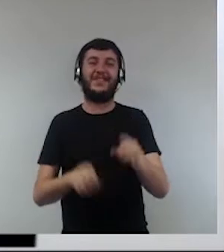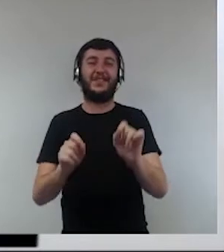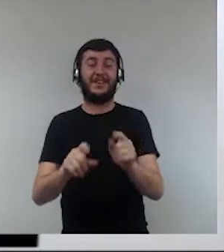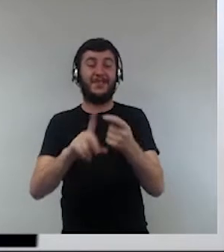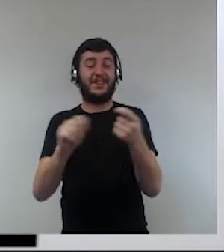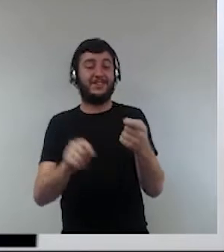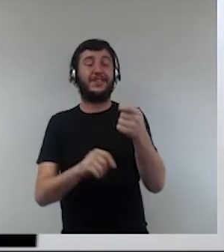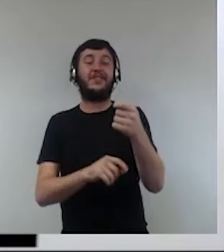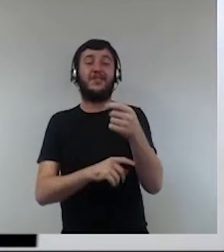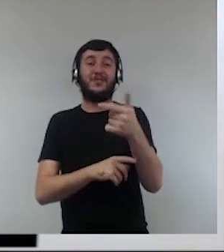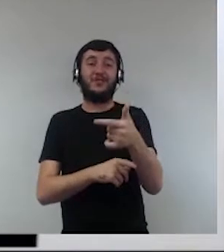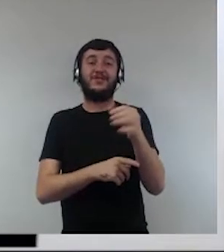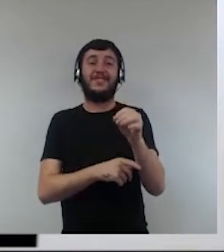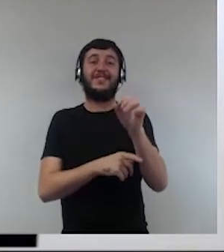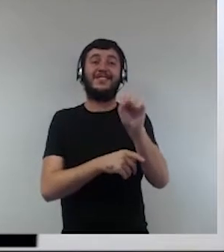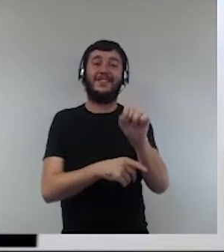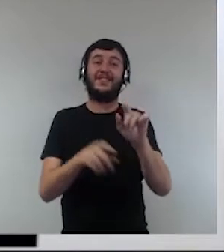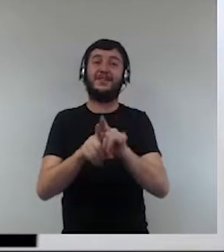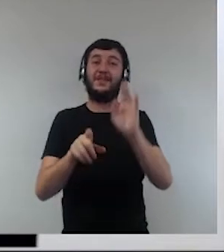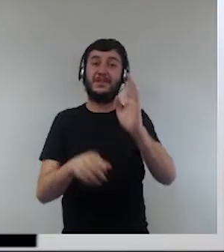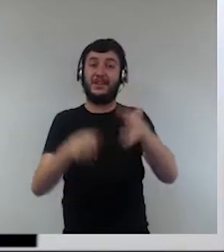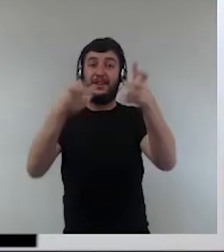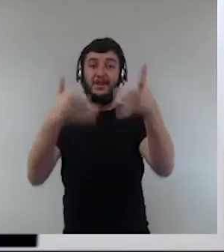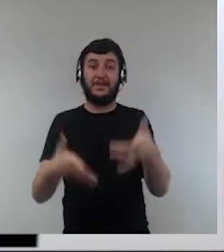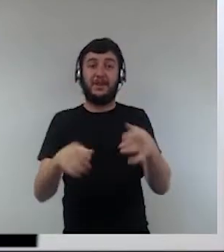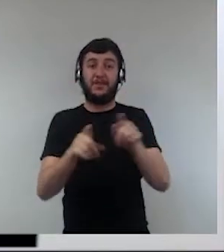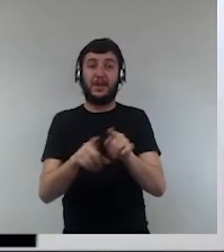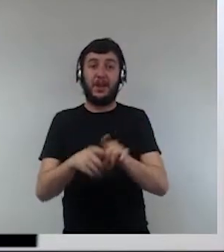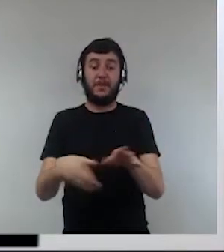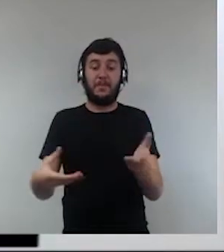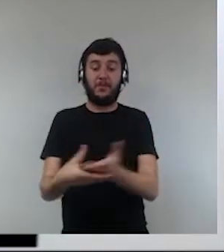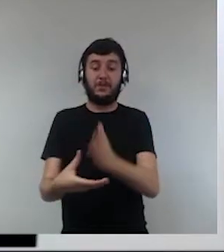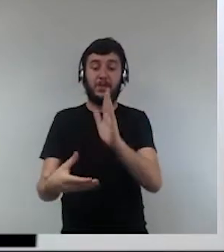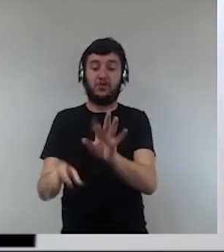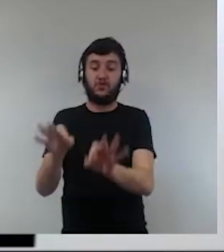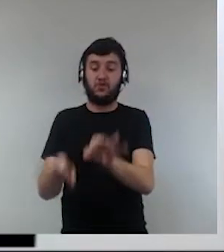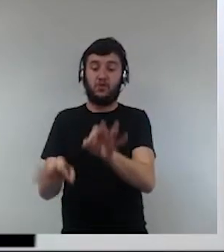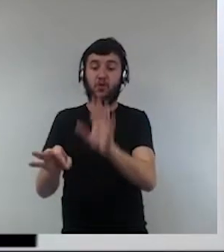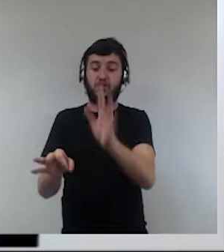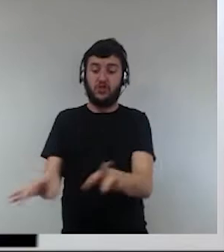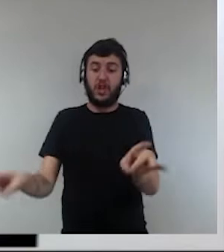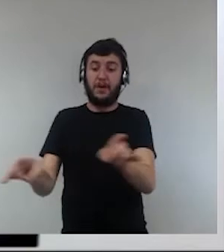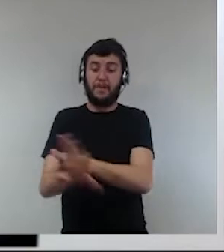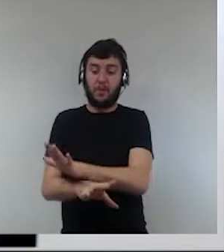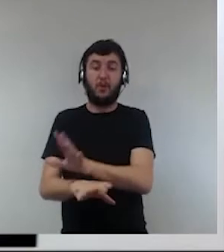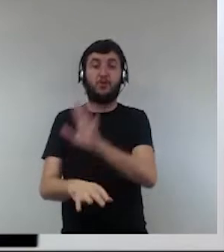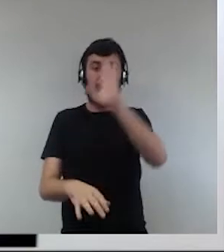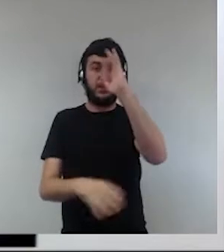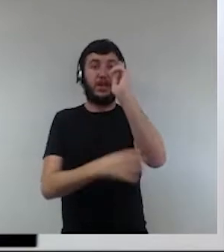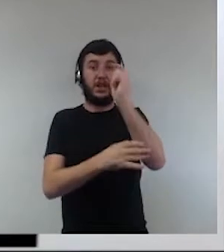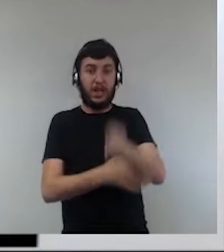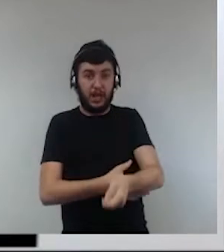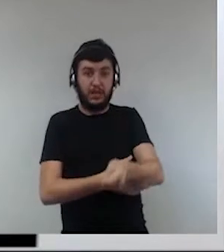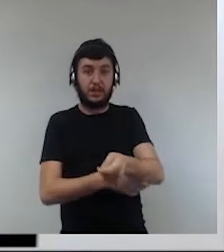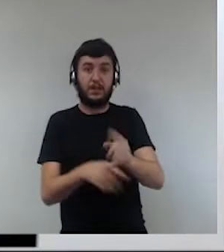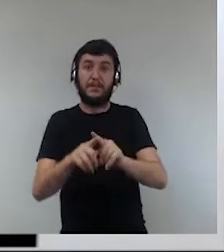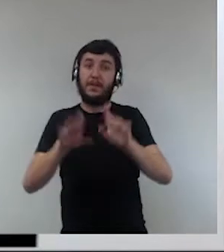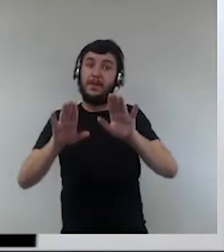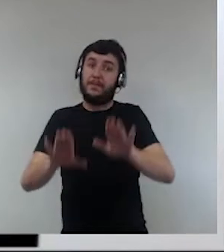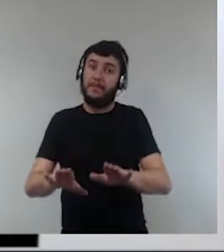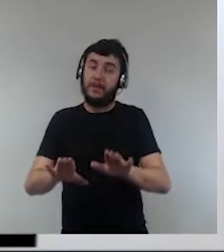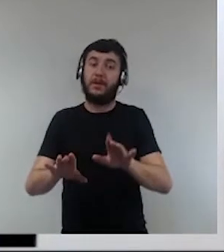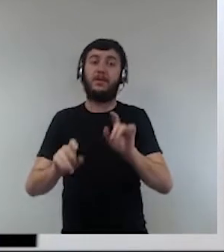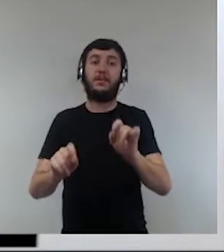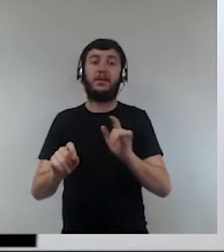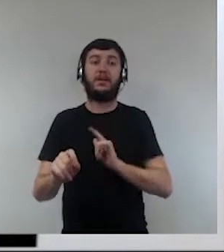que, transitada em julgada a sentença que produz coisa julgada material, são repelidas todas as questões